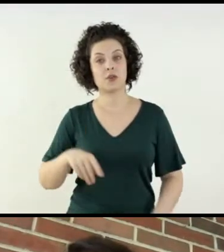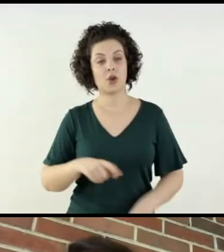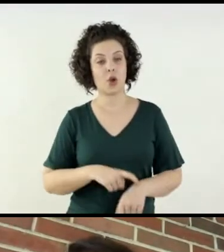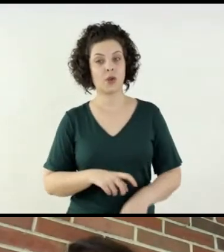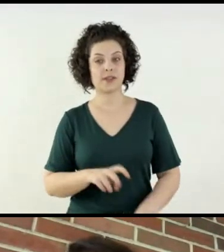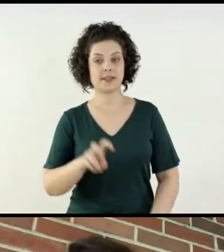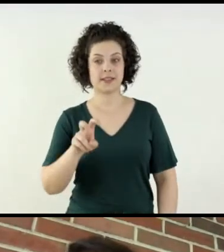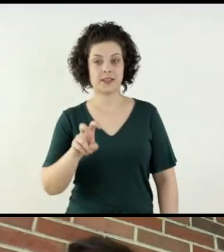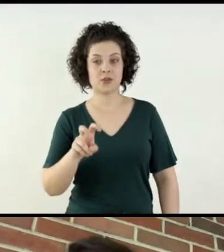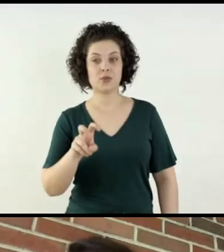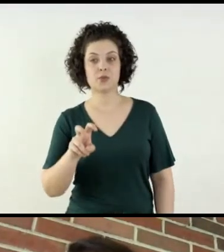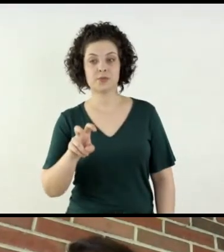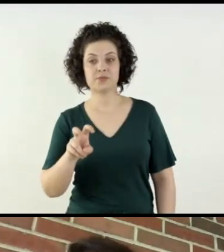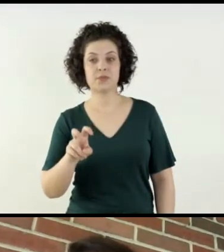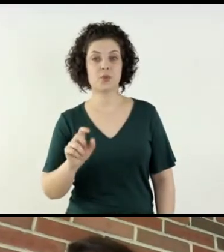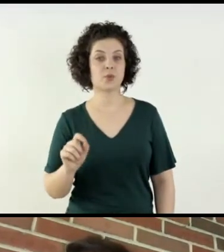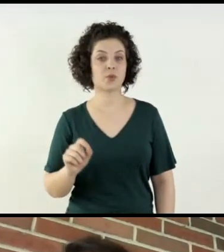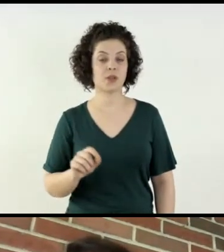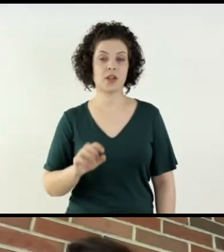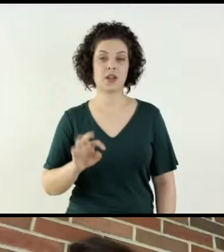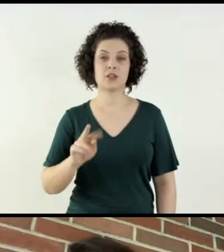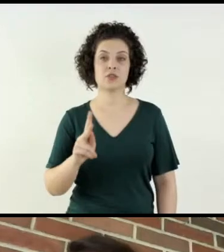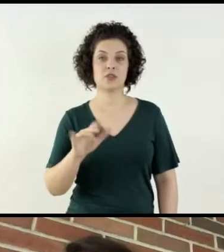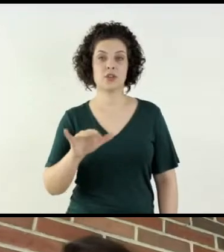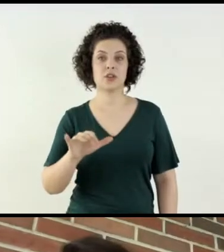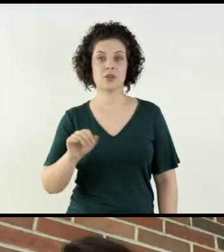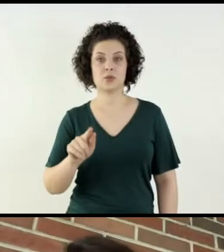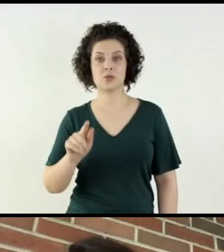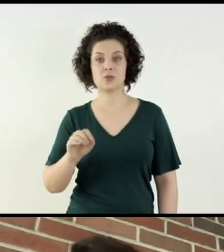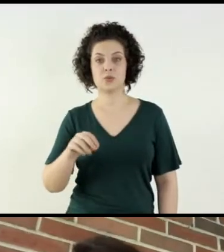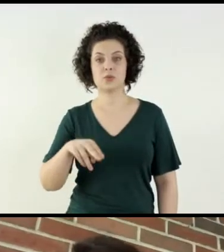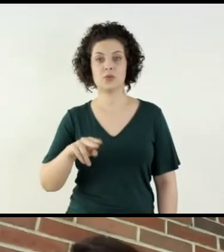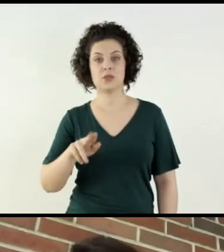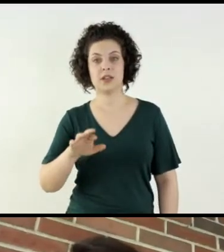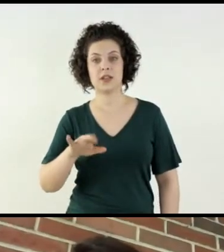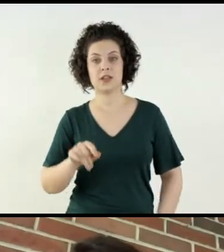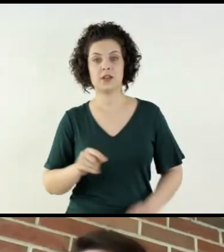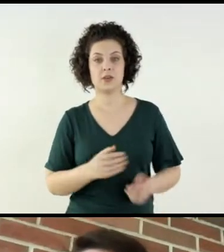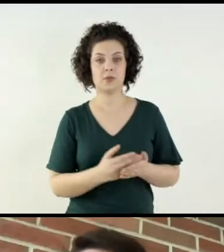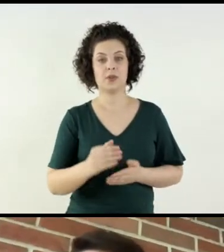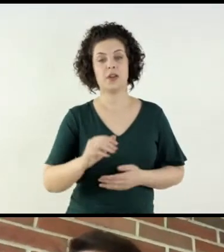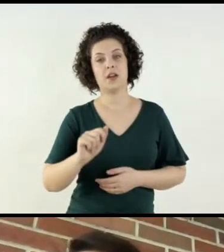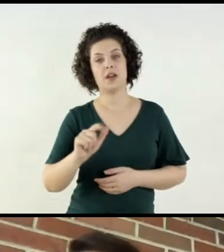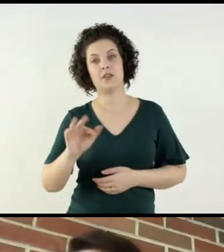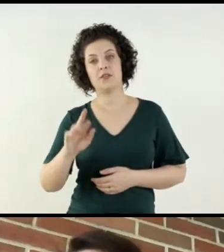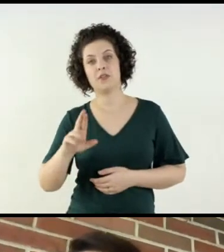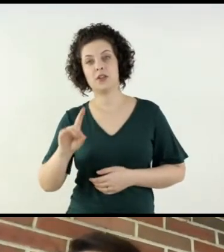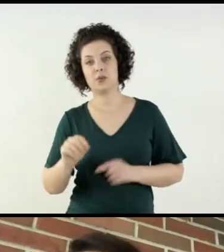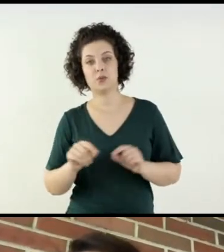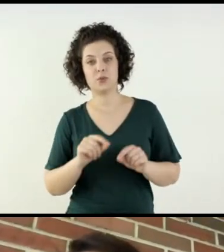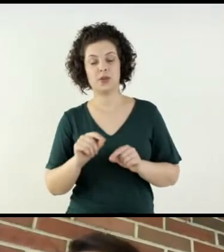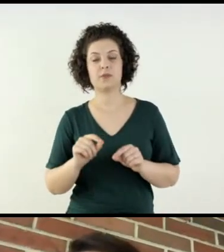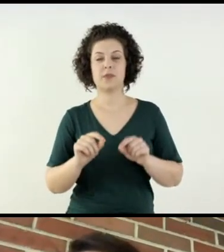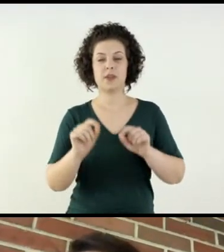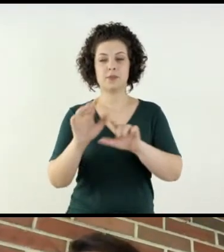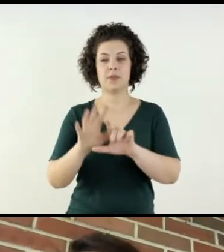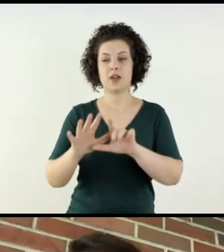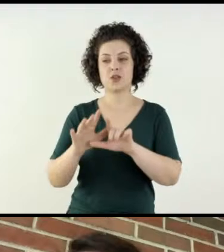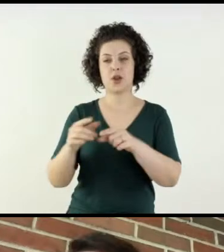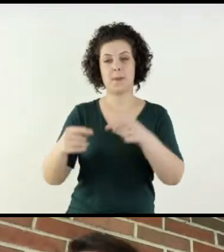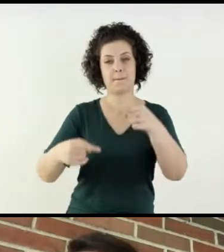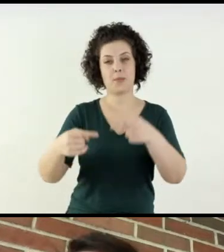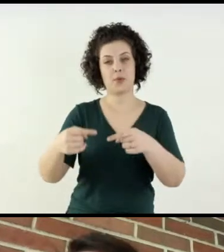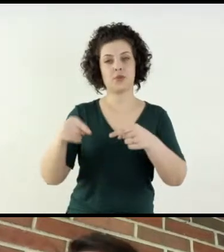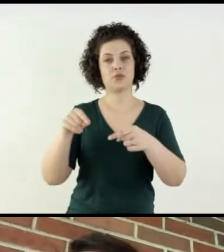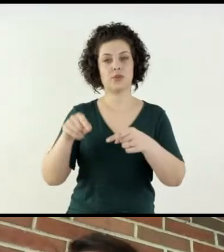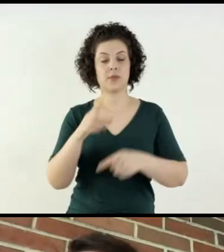mais, com o Thiago Nogueira, editor da ZUM, conversando com Alfredo Jaar, na mesa chamada A Política da Imagem. E